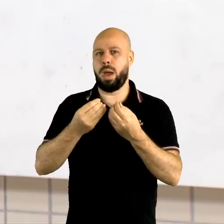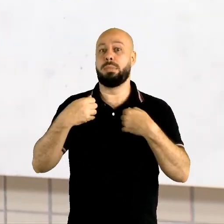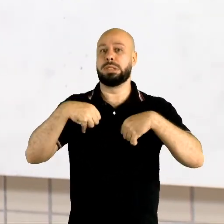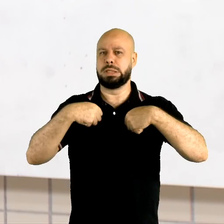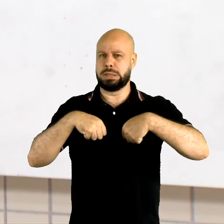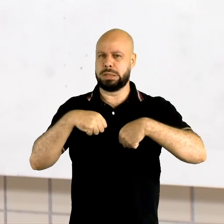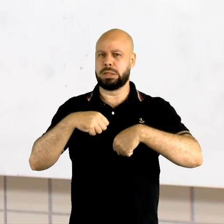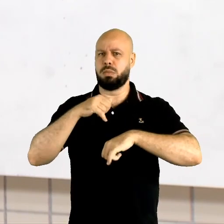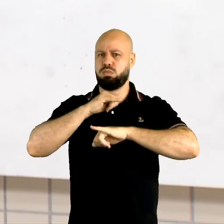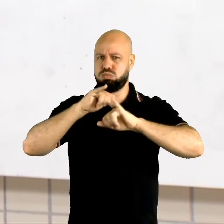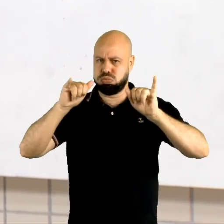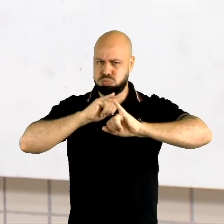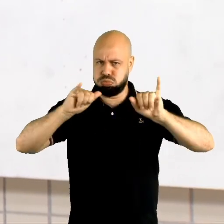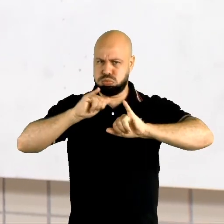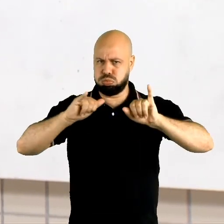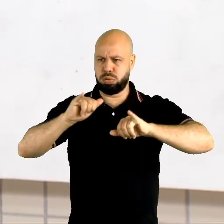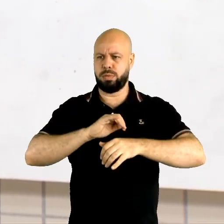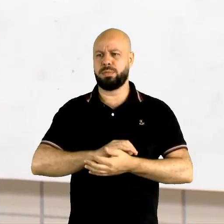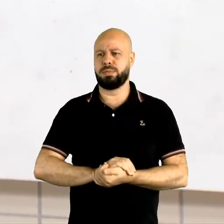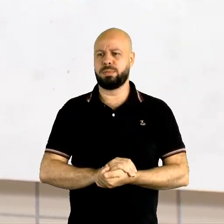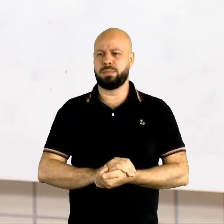ó.